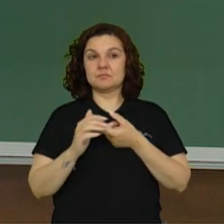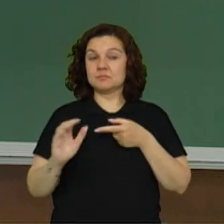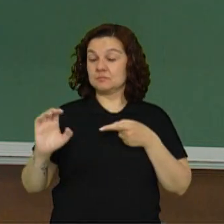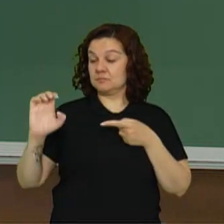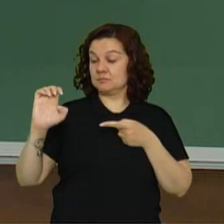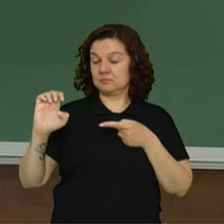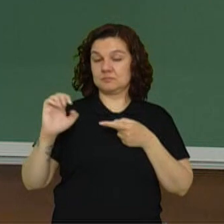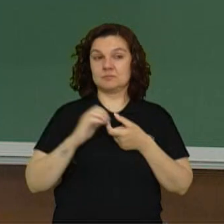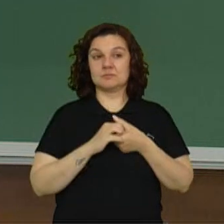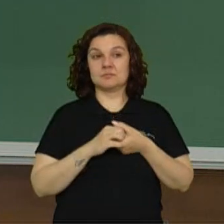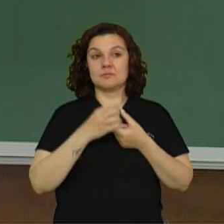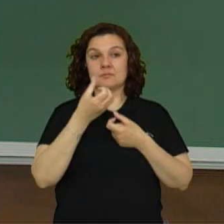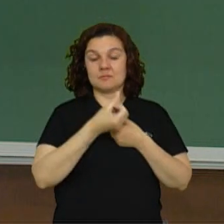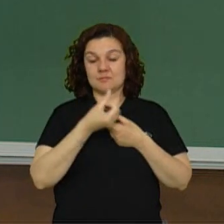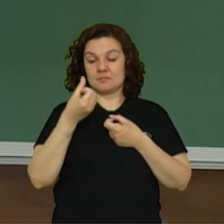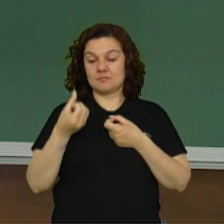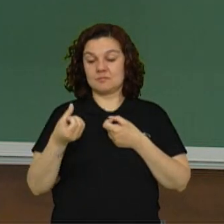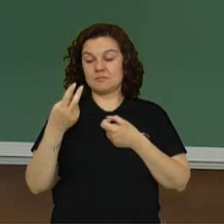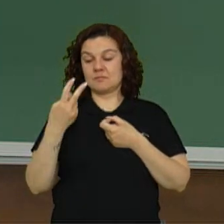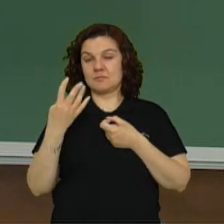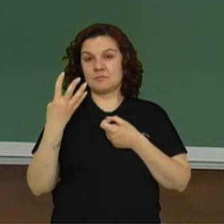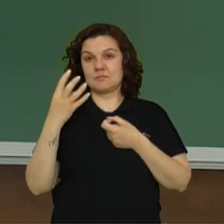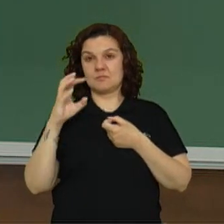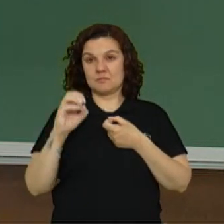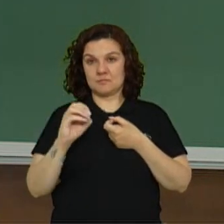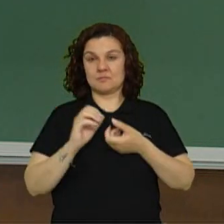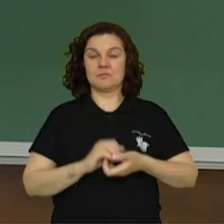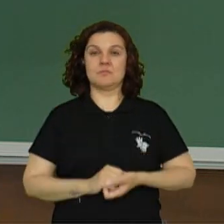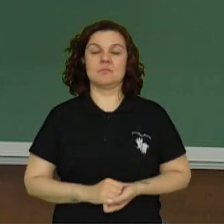41.120. E letra E,